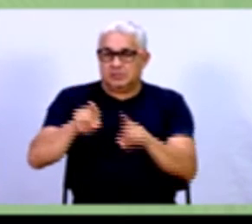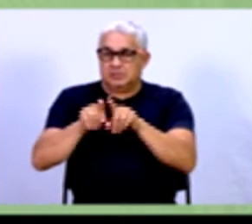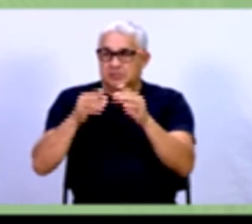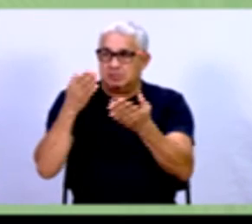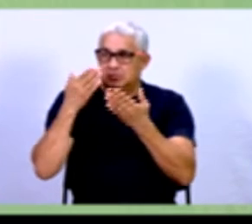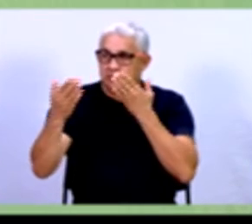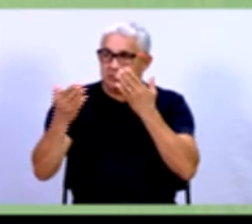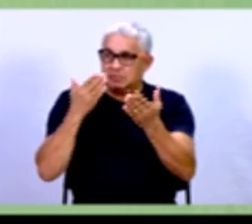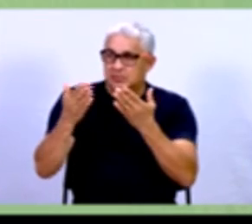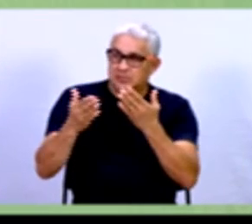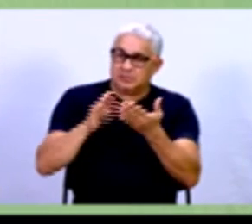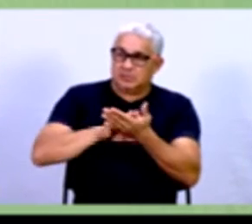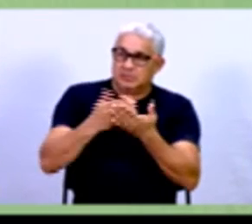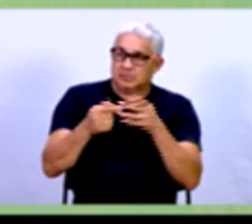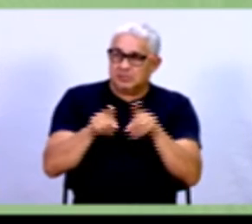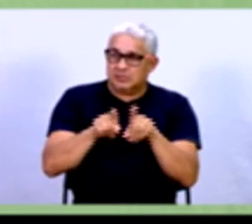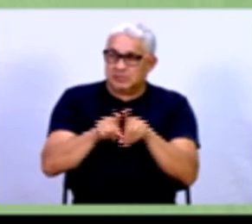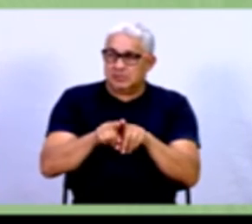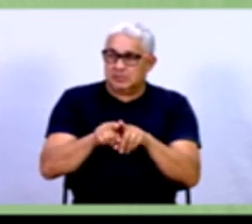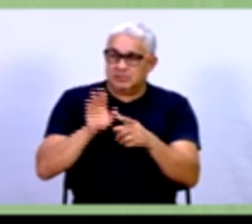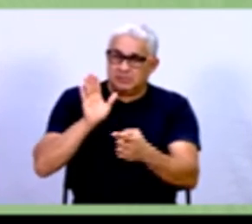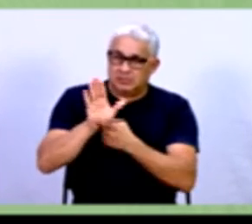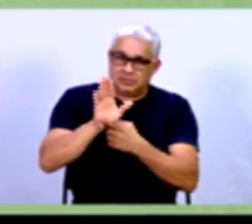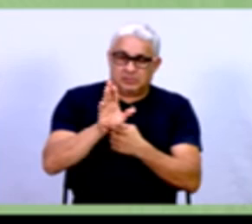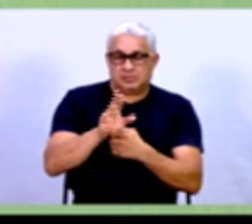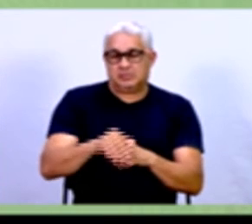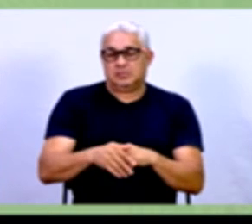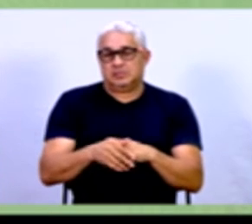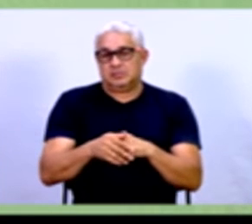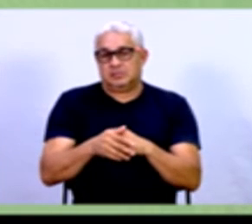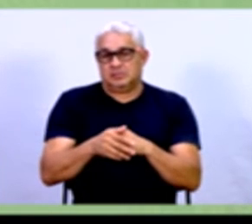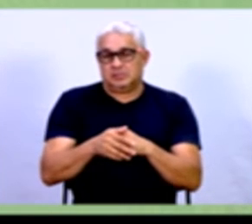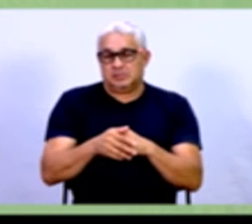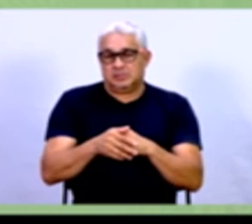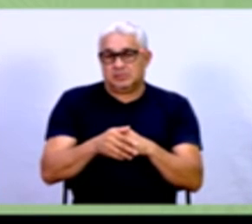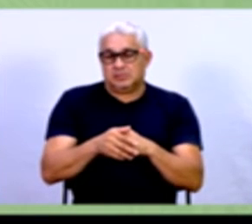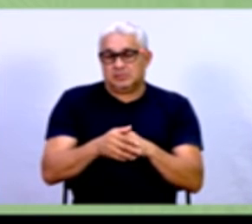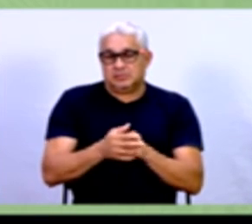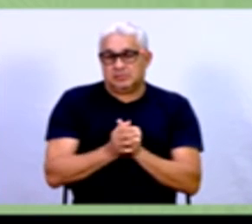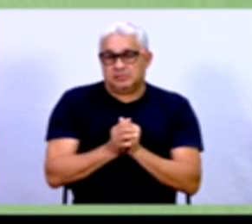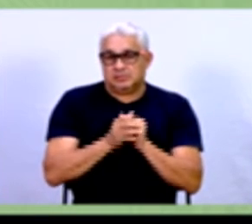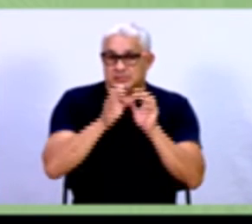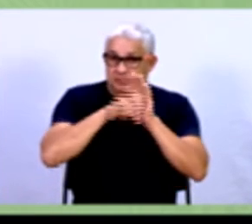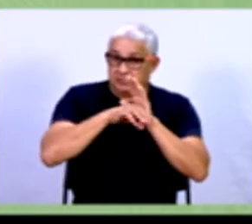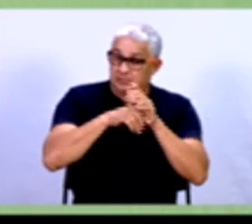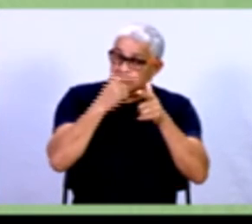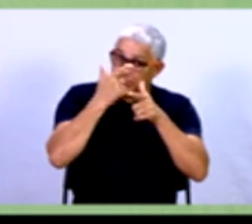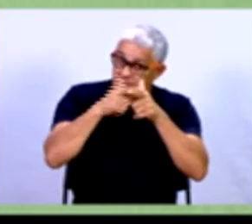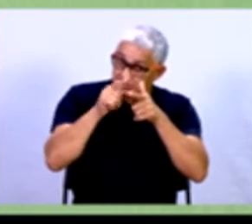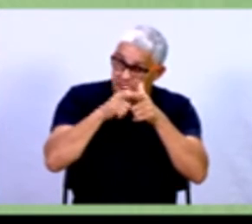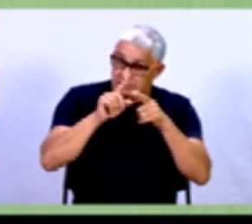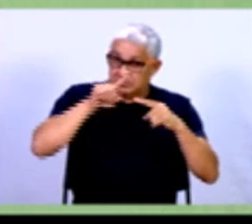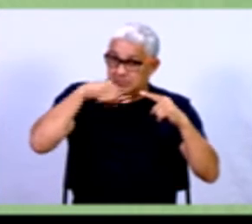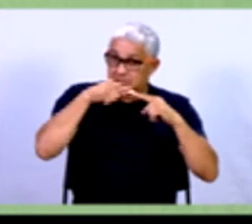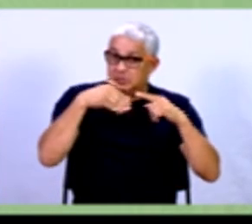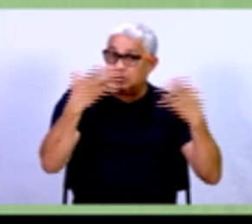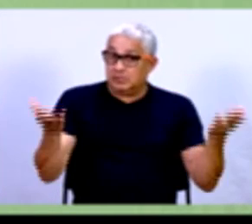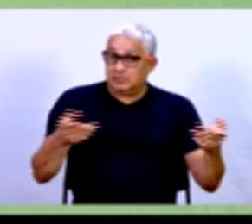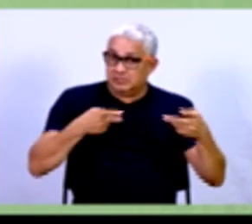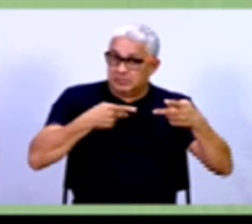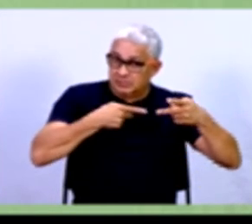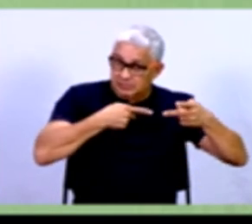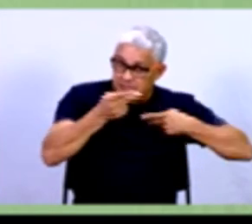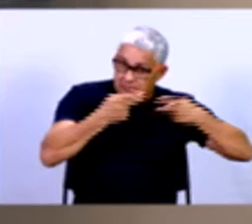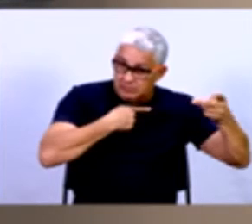resultados. Deixando claro, definição do problema, o que a gente quer, o nosso objetivo, planejamento, elaborar